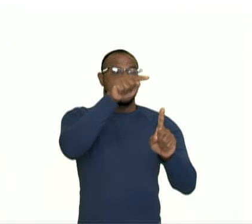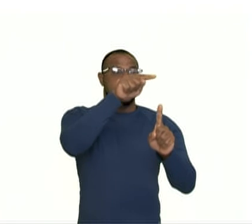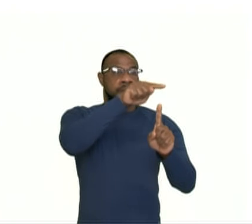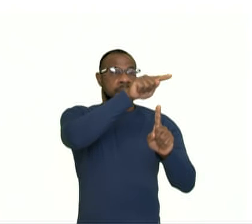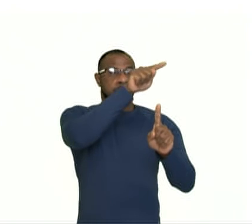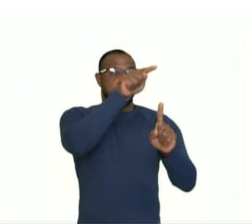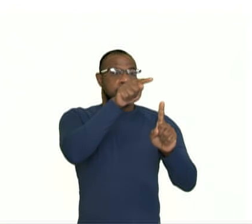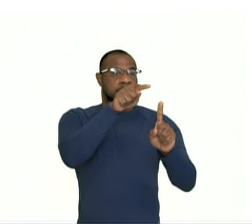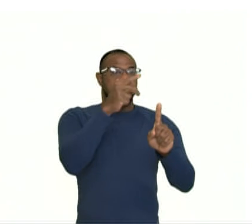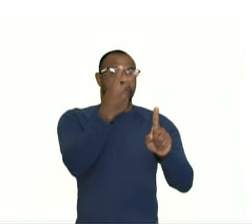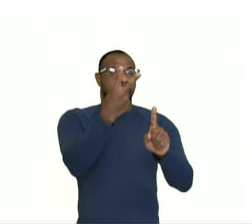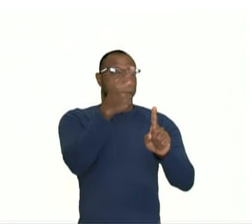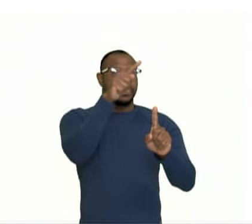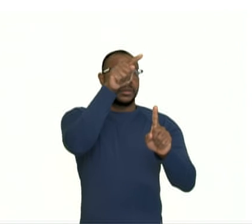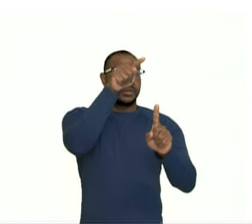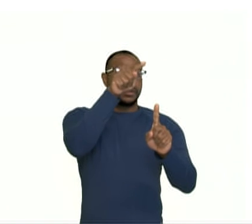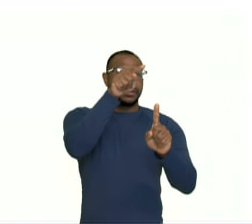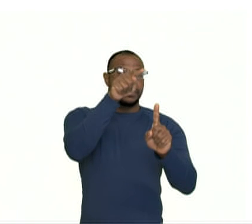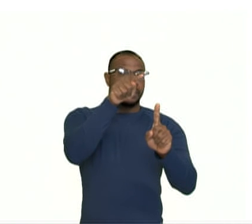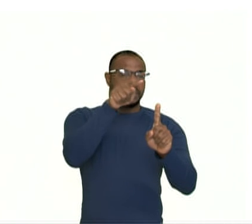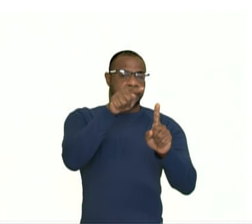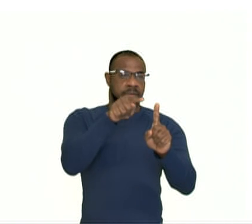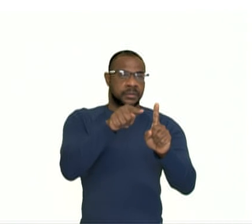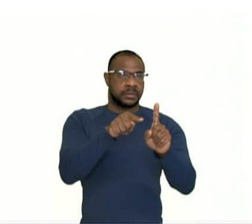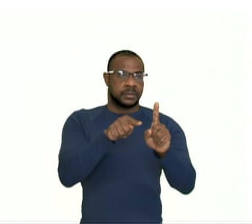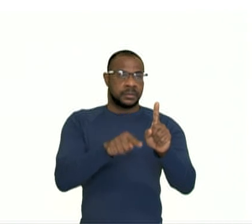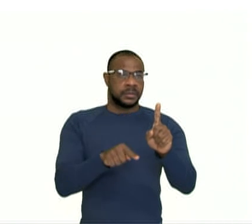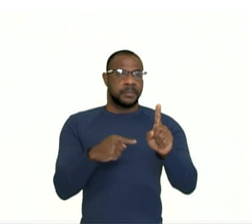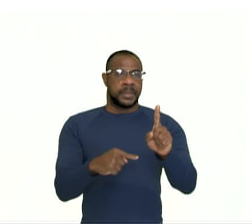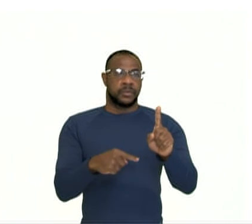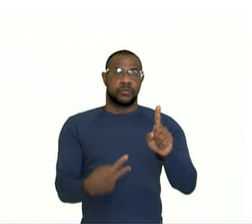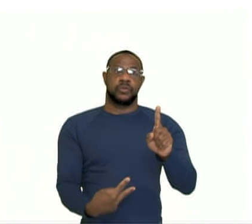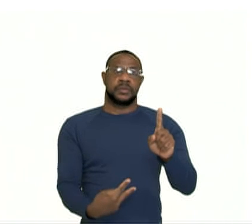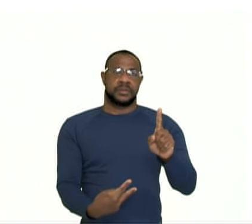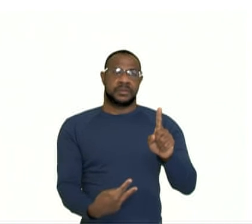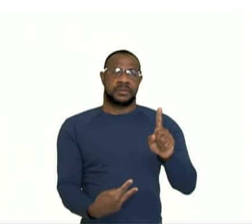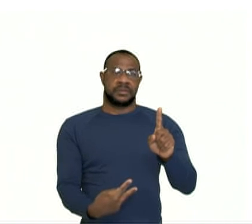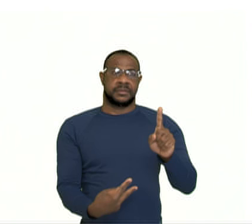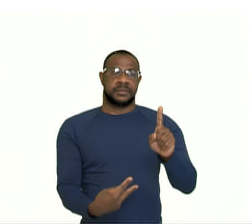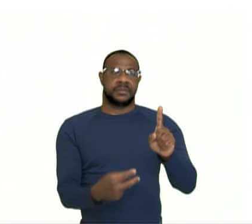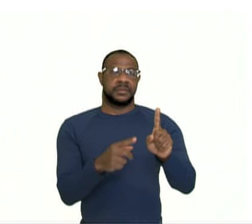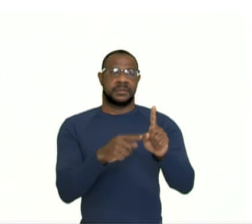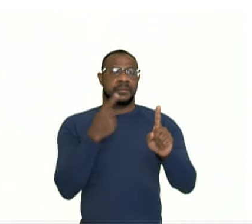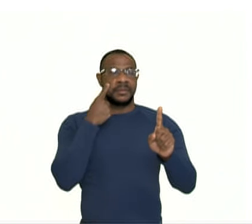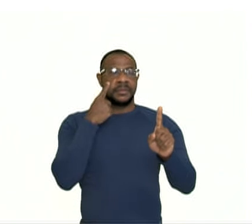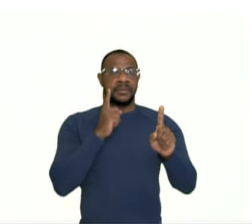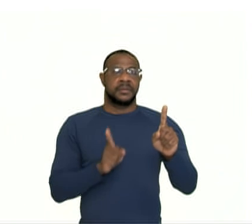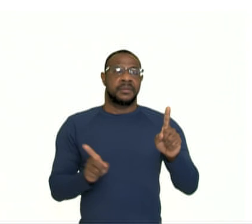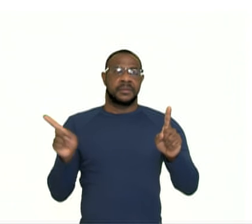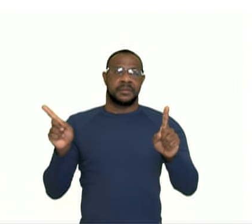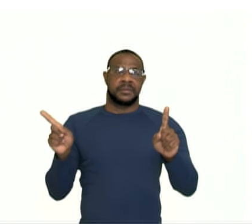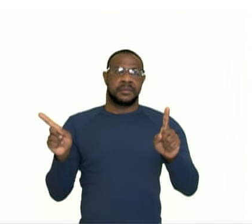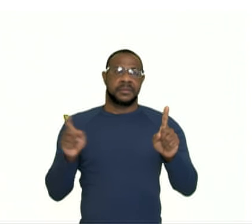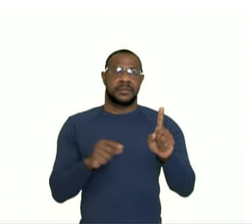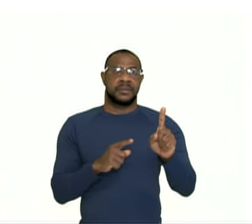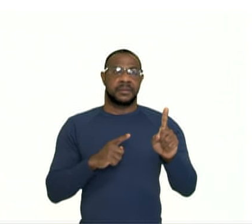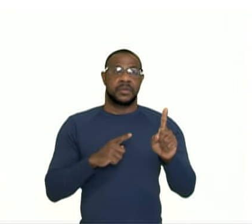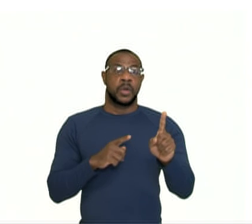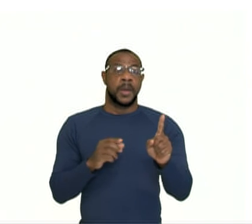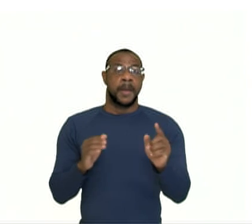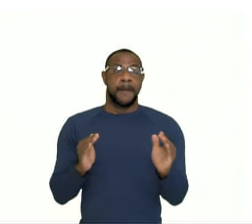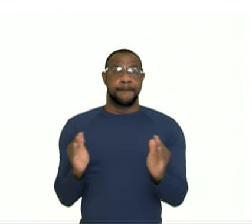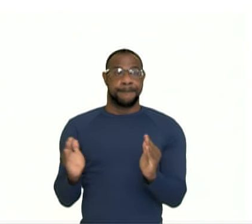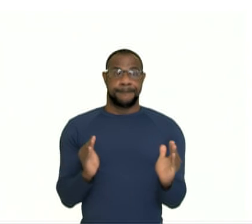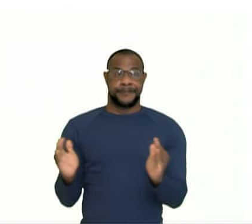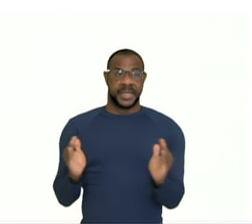vai do 2 até o menos 2. E o período é o completo,